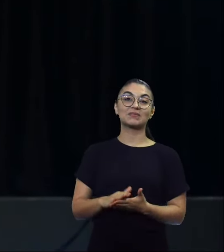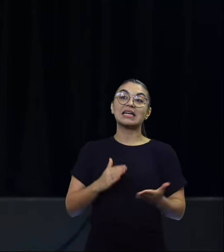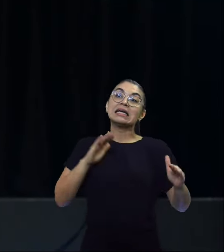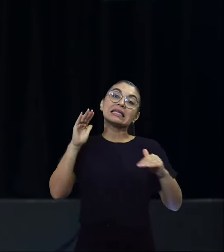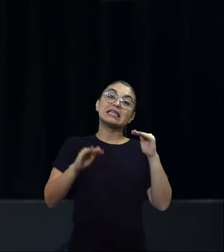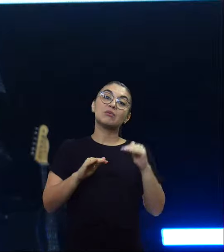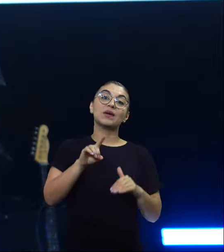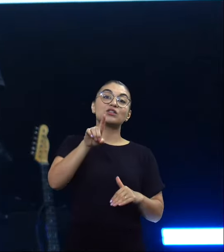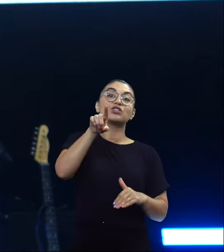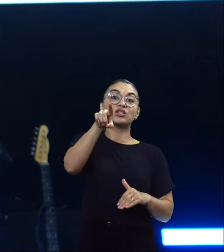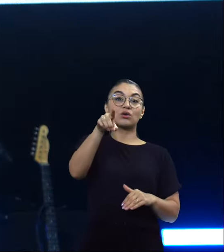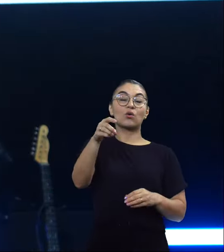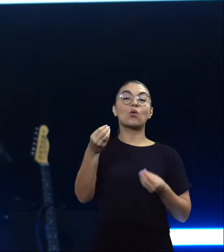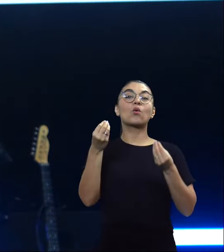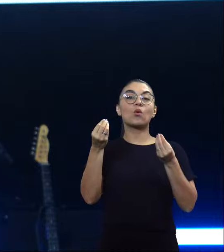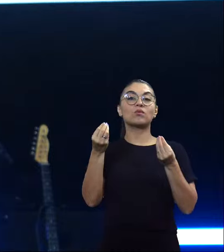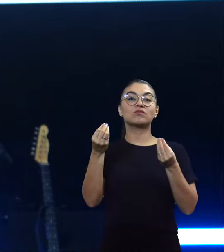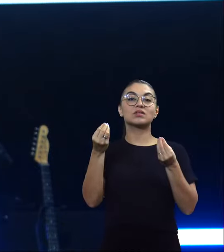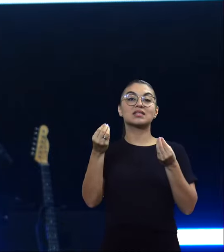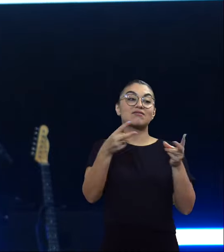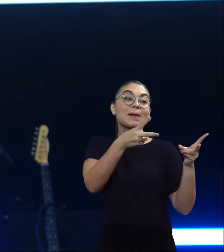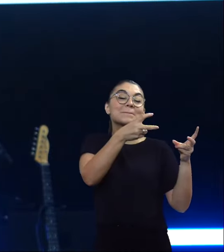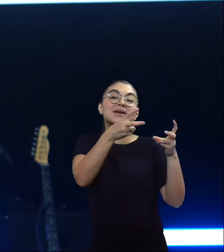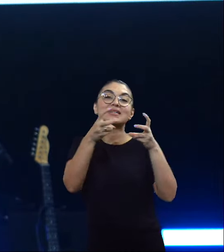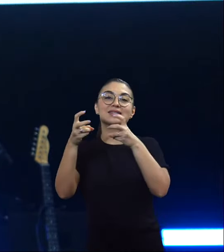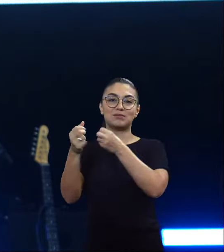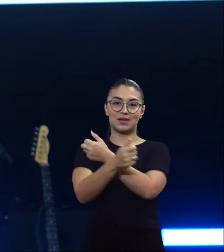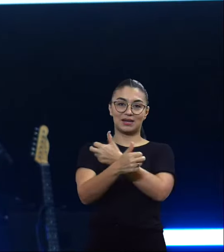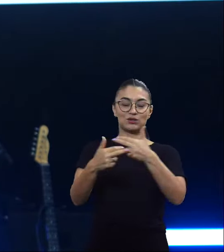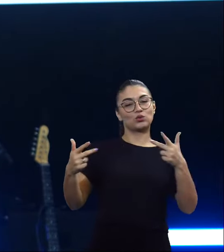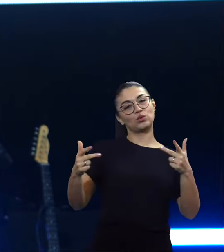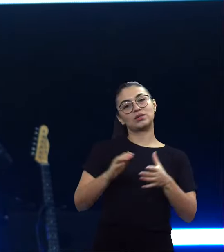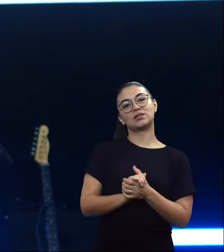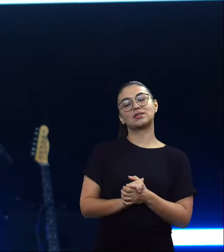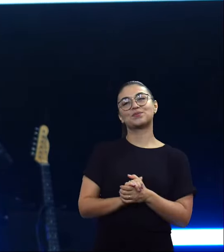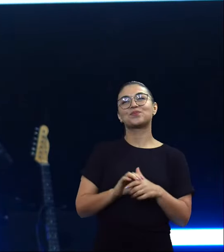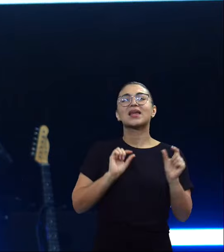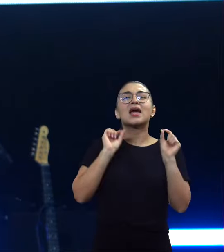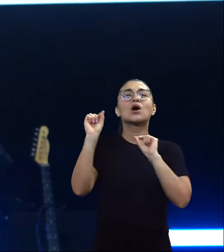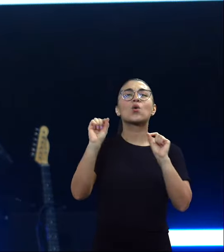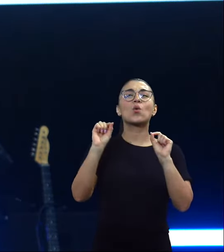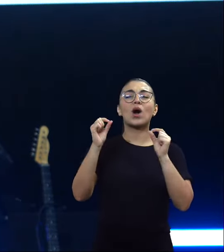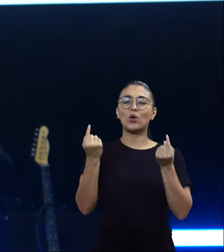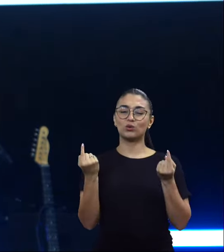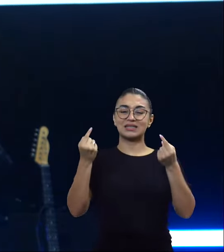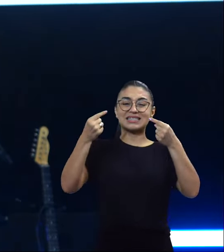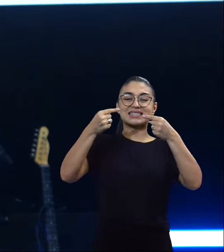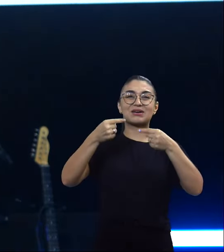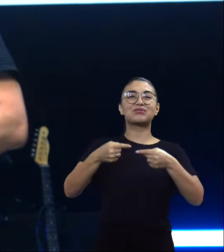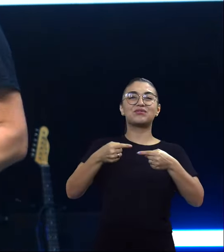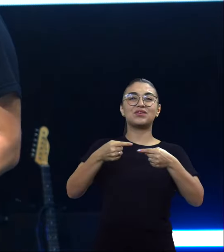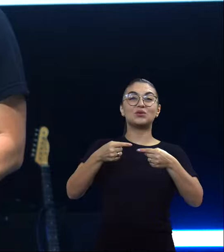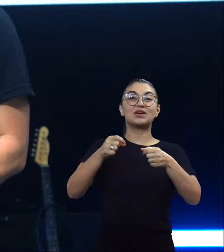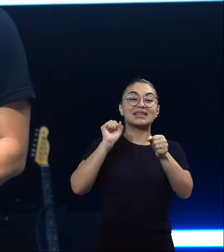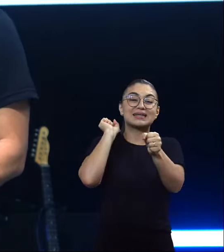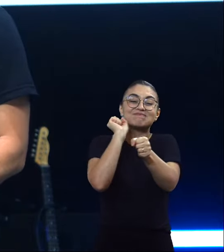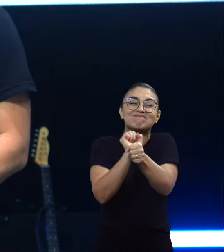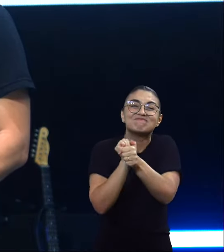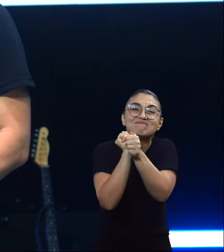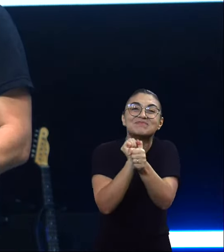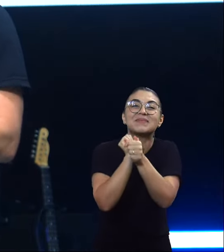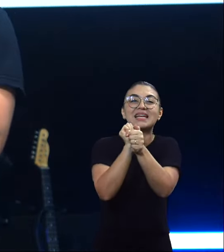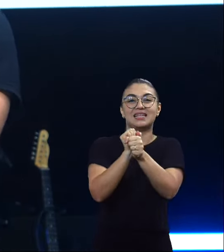para os desafios. Quais são os desafios que estão hoje te limitando? Quais são os desafios hoje que talvez estão